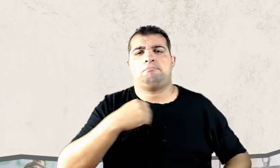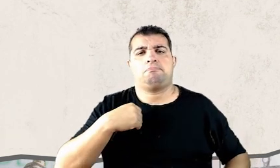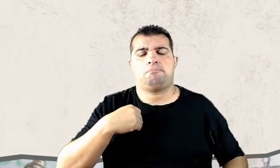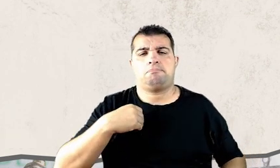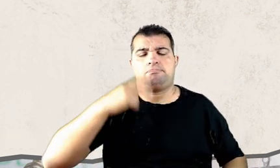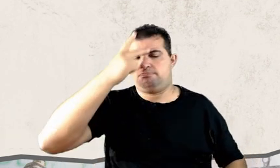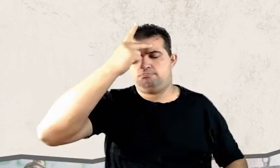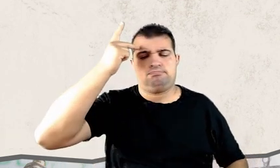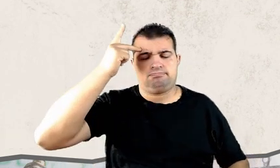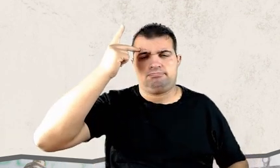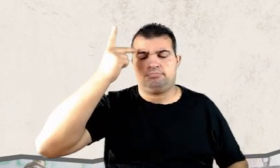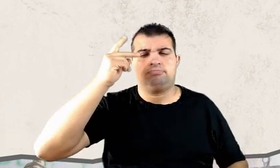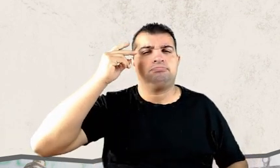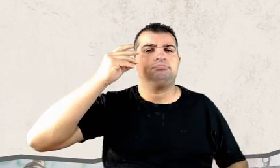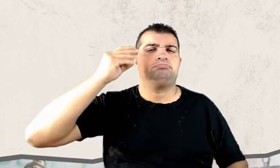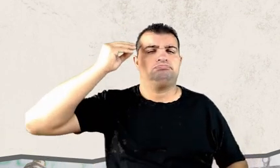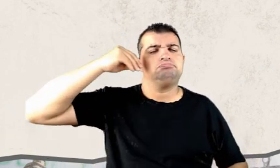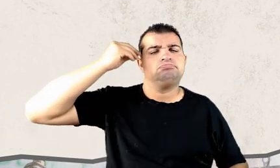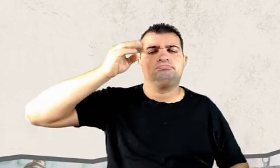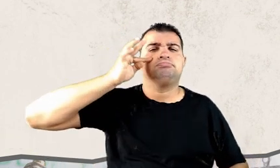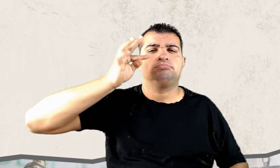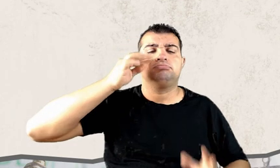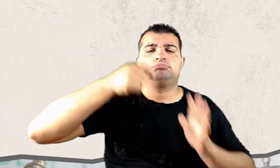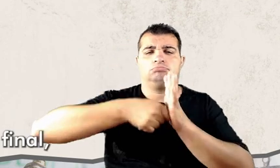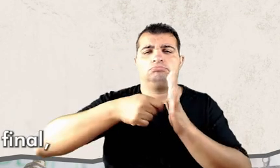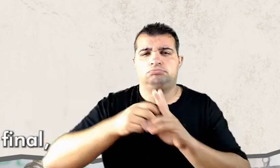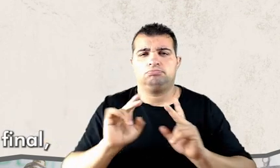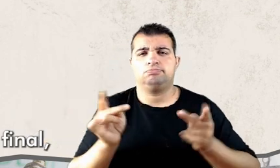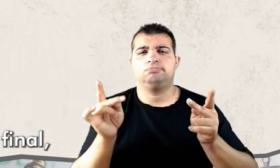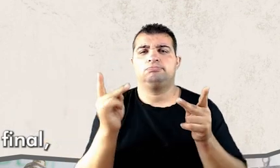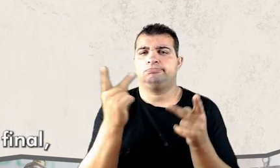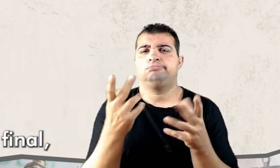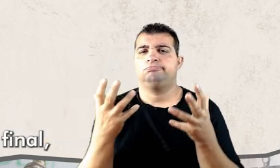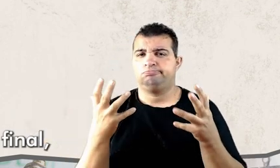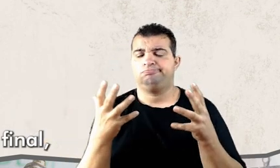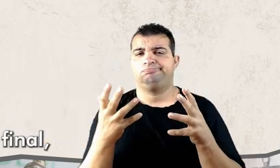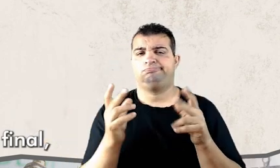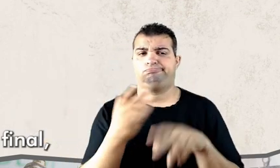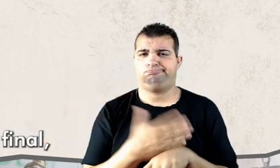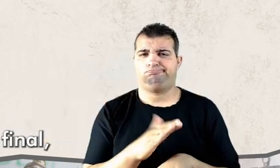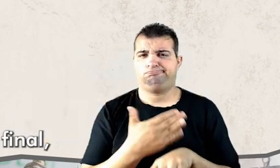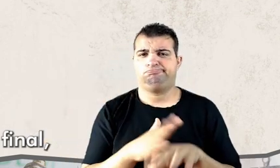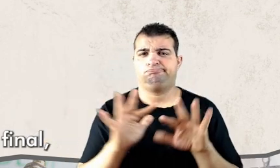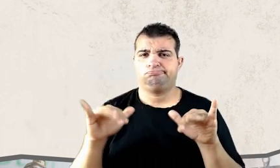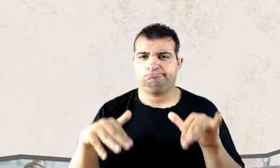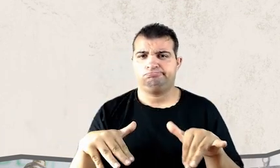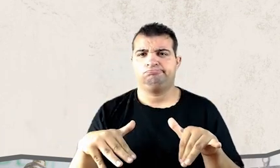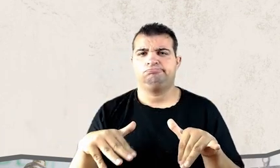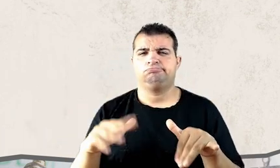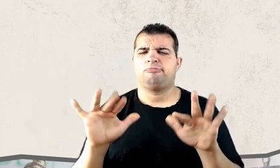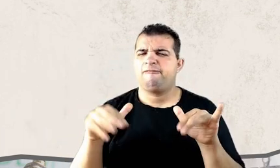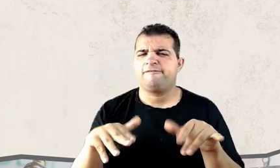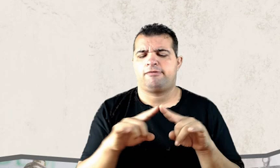médicos. Quanto aos psicotécnicos, eles continuaram lutando. Eles queriam que o treinamento final,